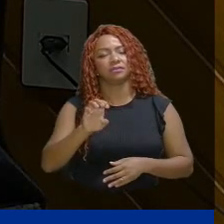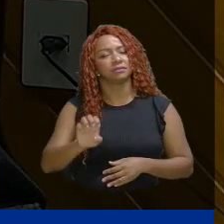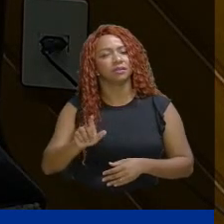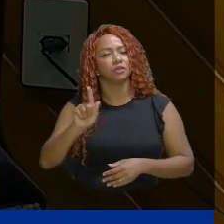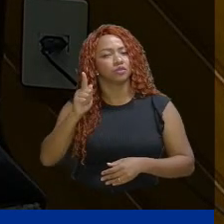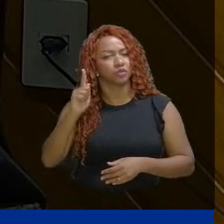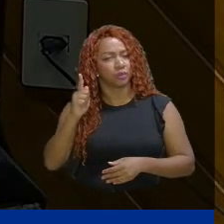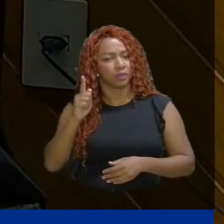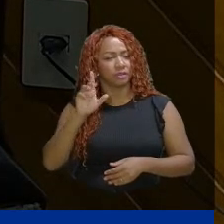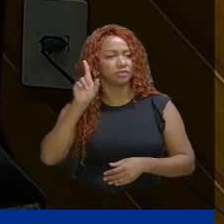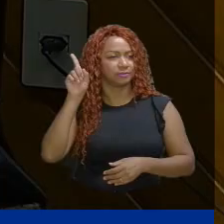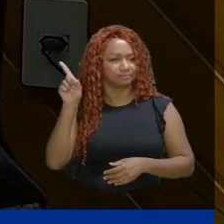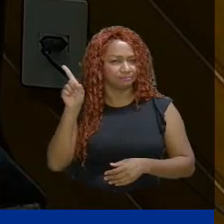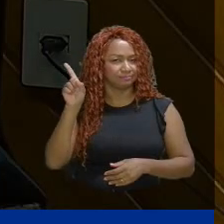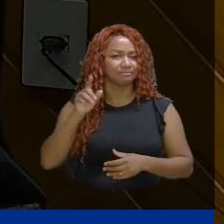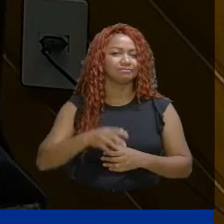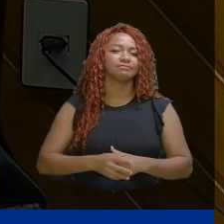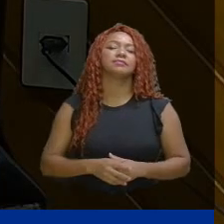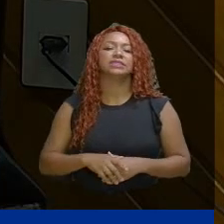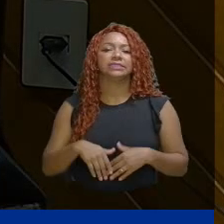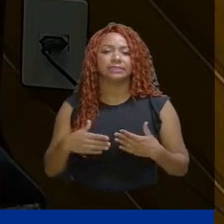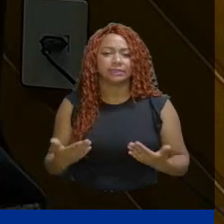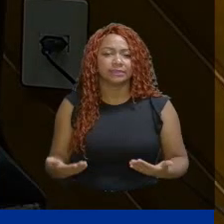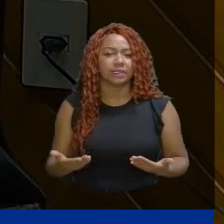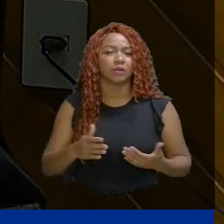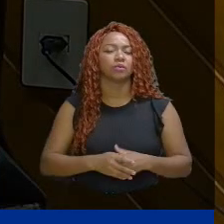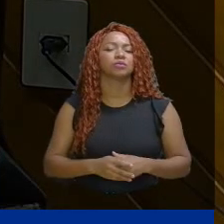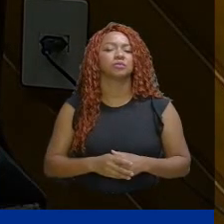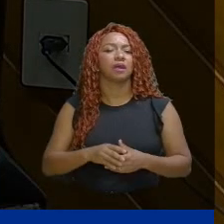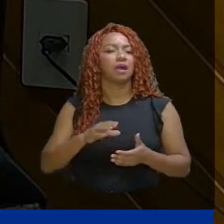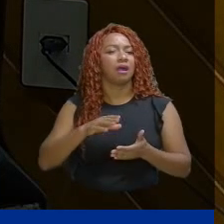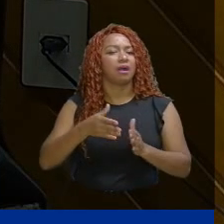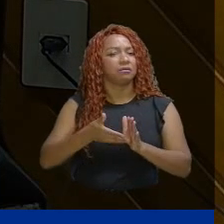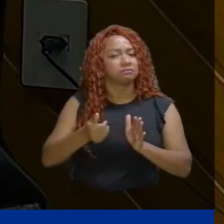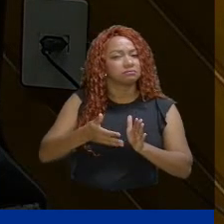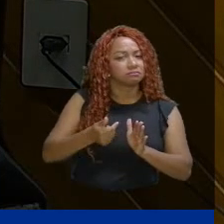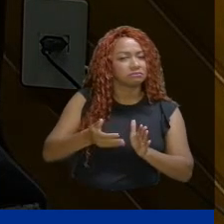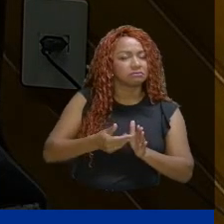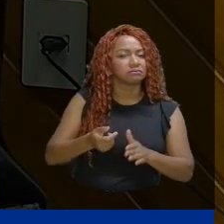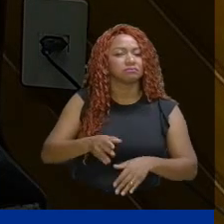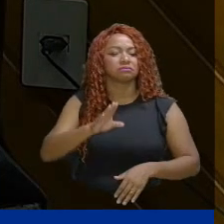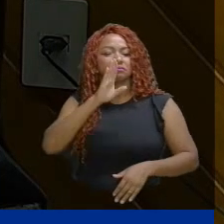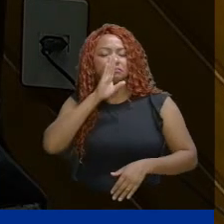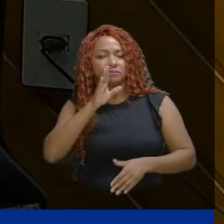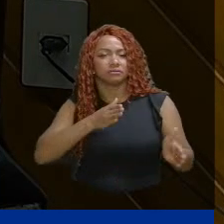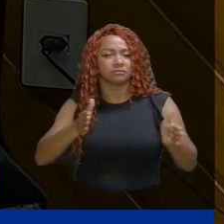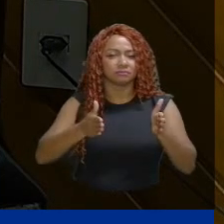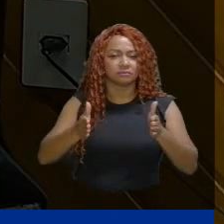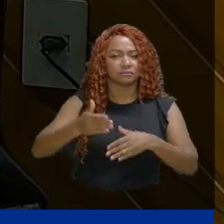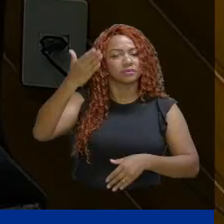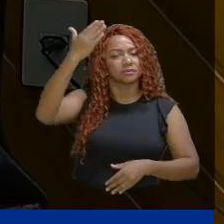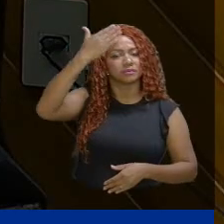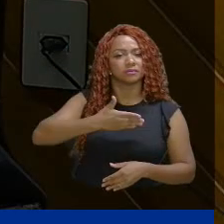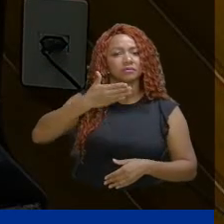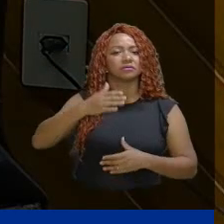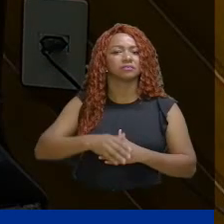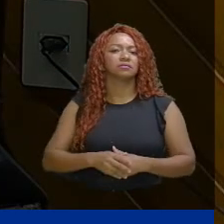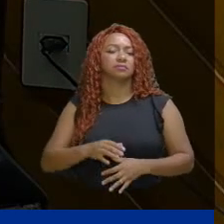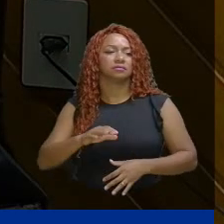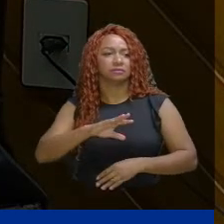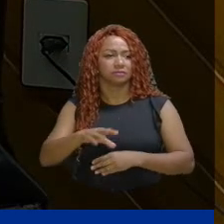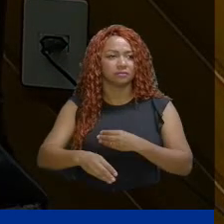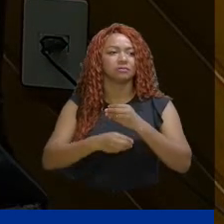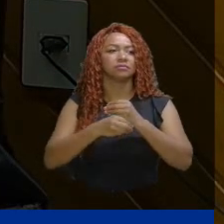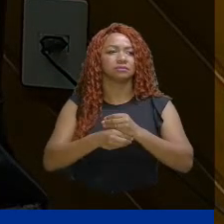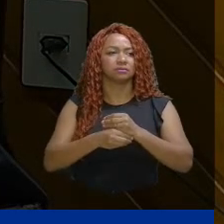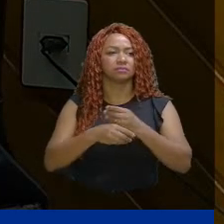Goiás. Desse modo, resta configurada a omissão quanto à análise da tempestividade das provas novas